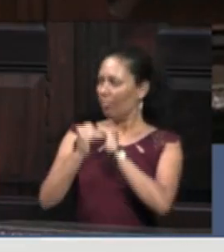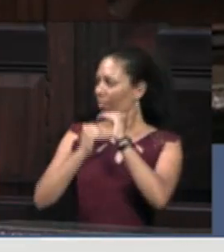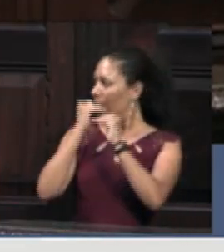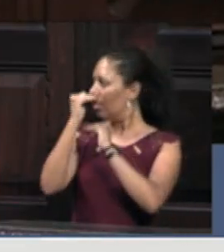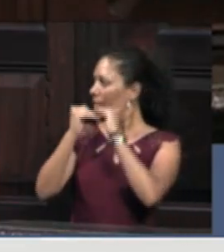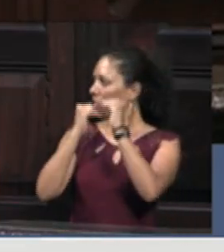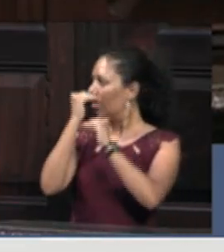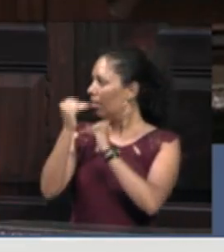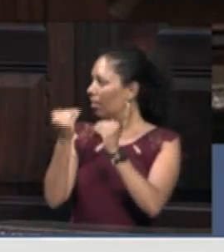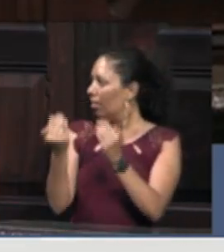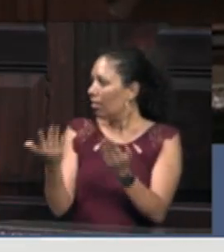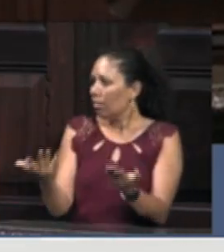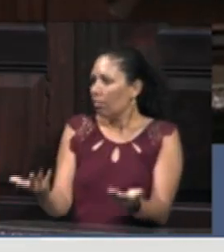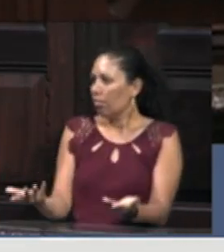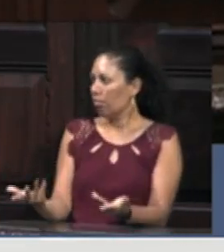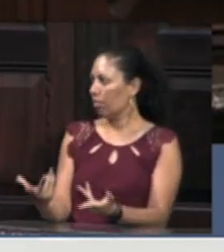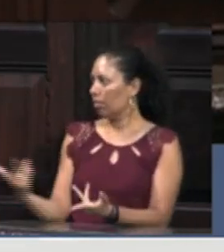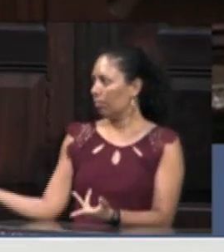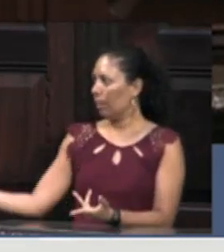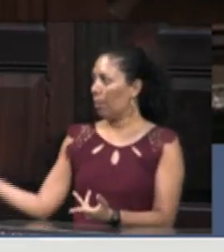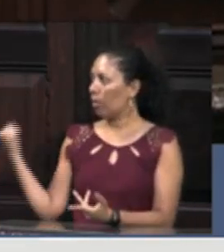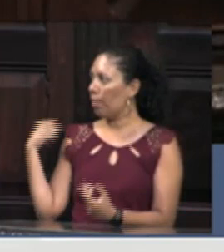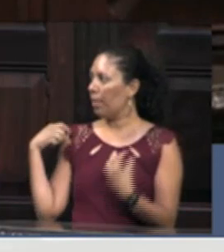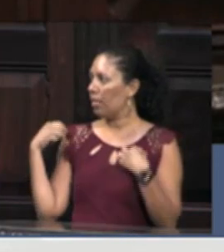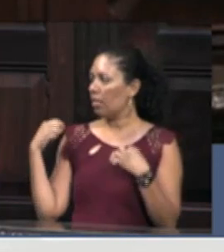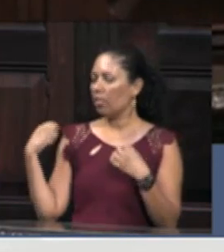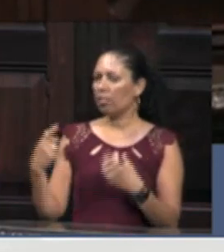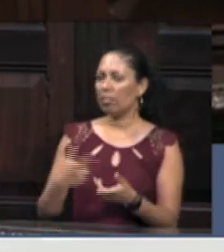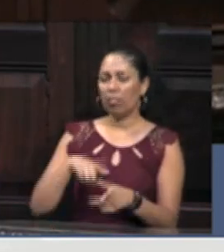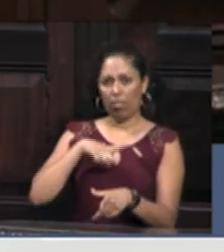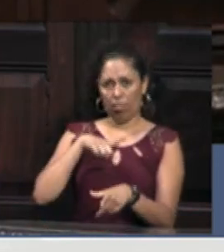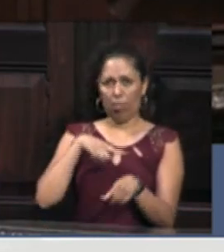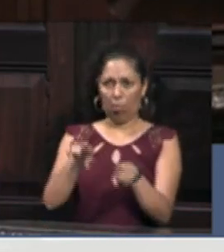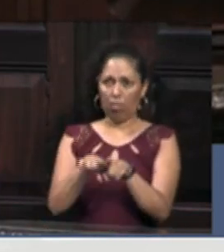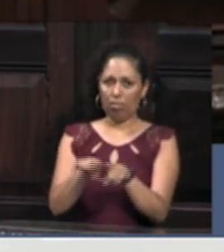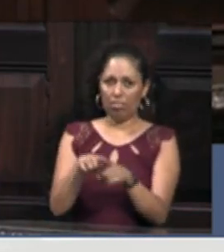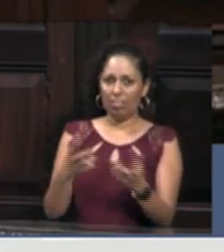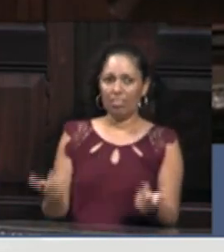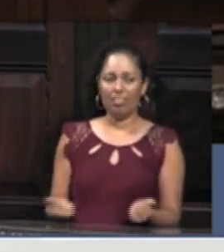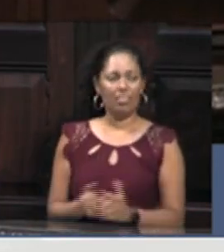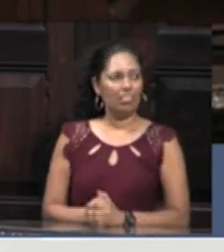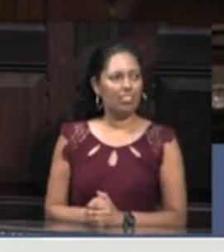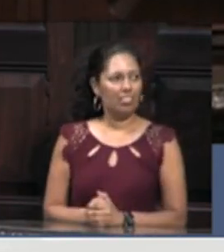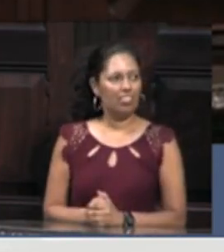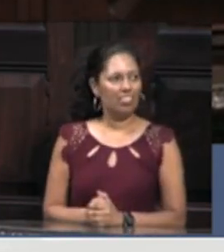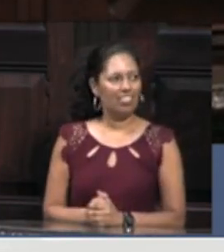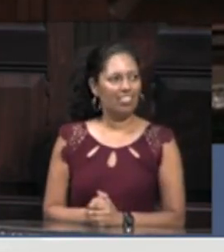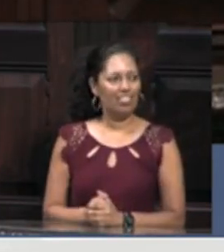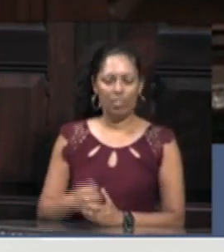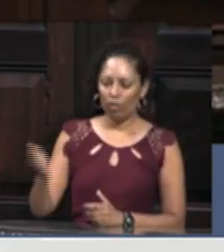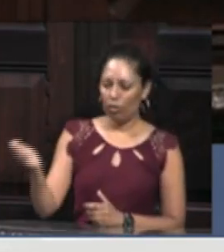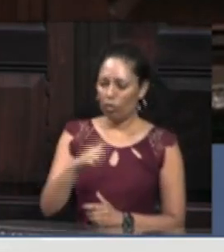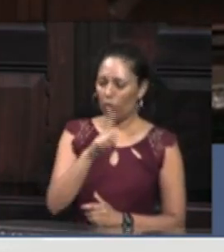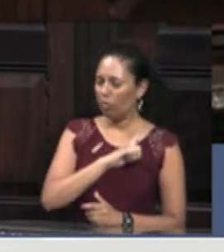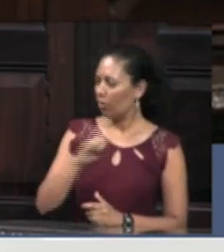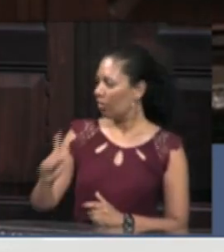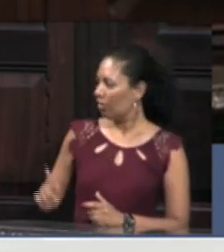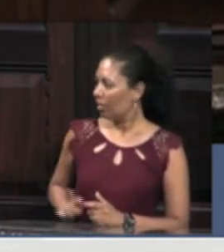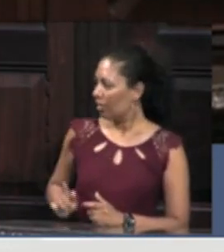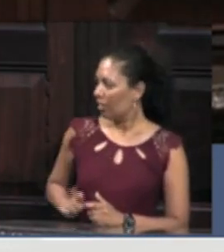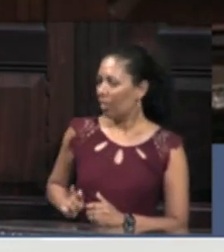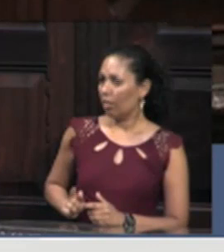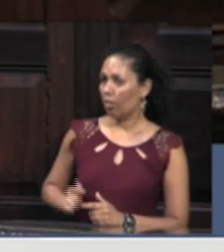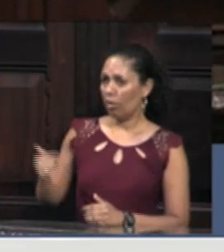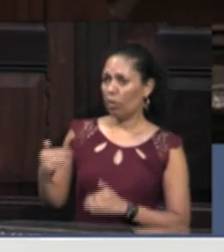desenvolvimento econômico. Além do mais, o novo governador, que ainda